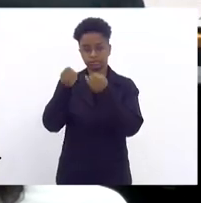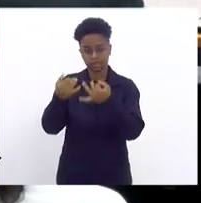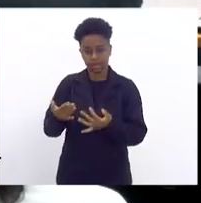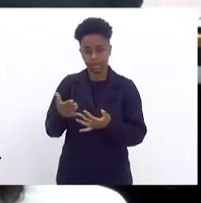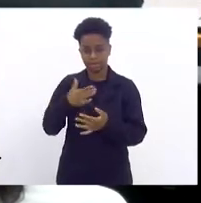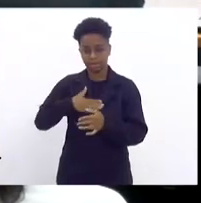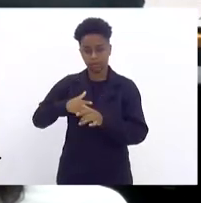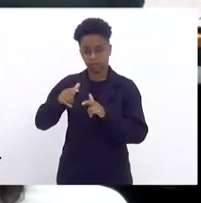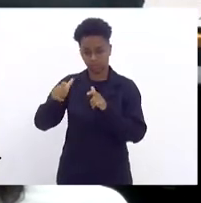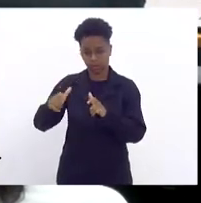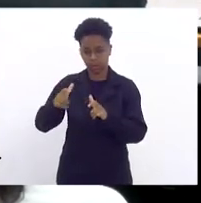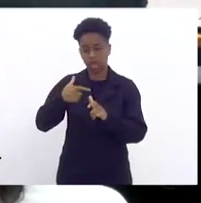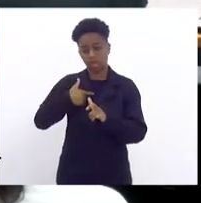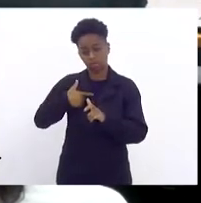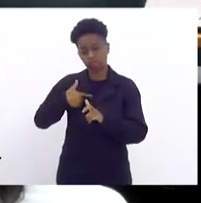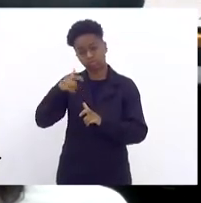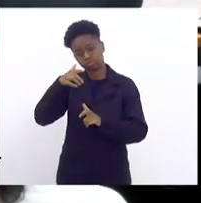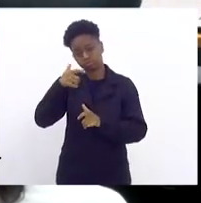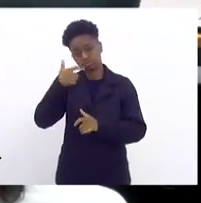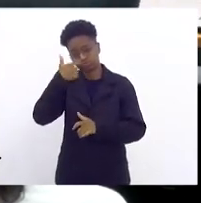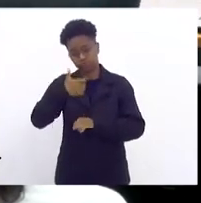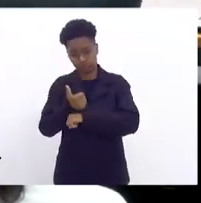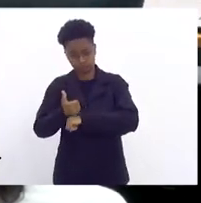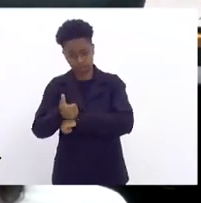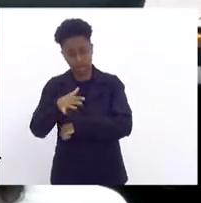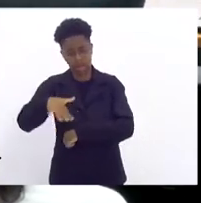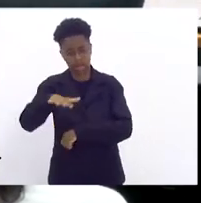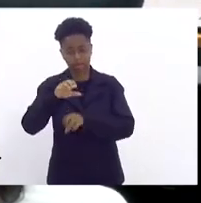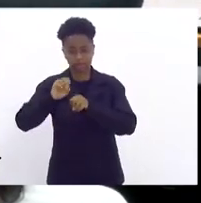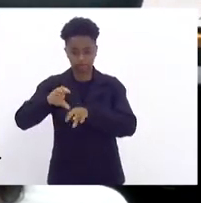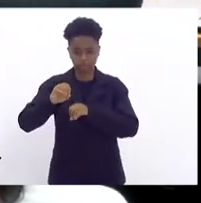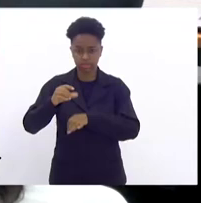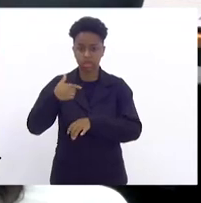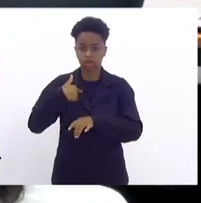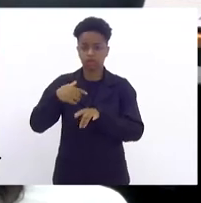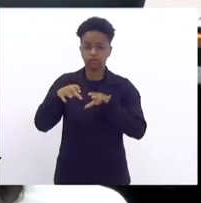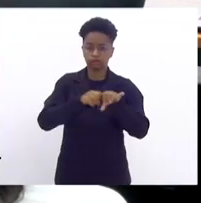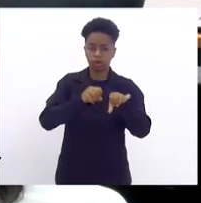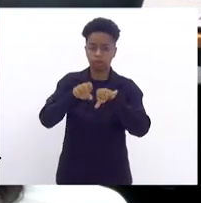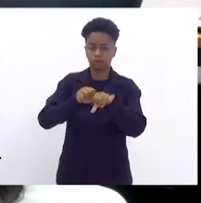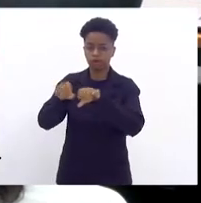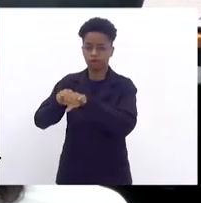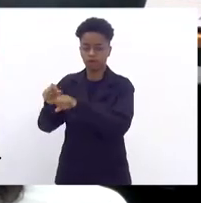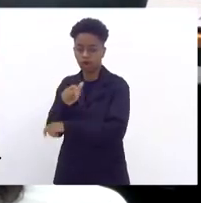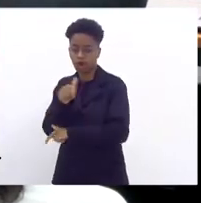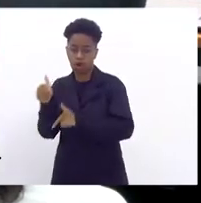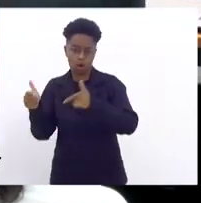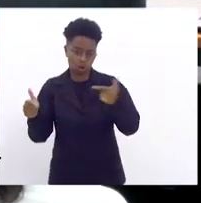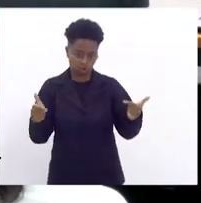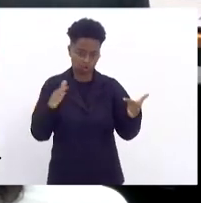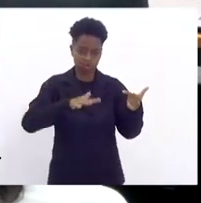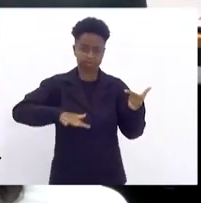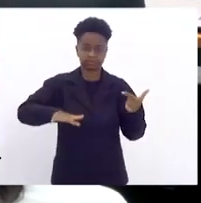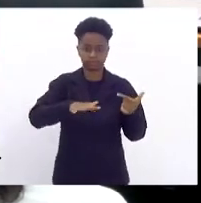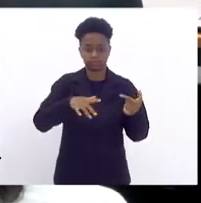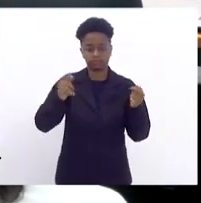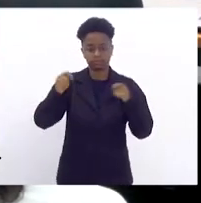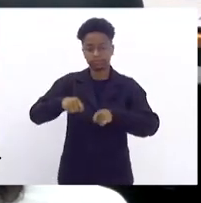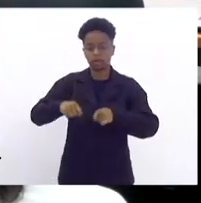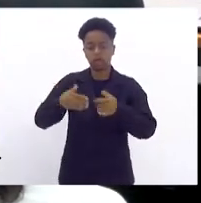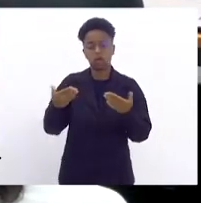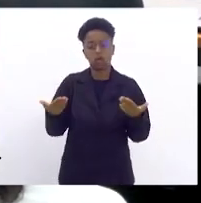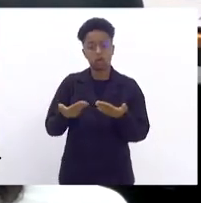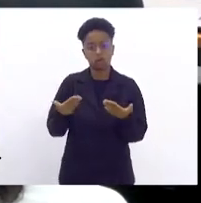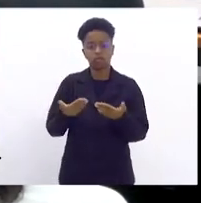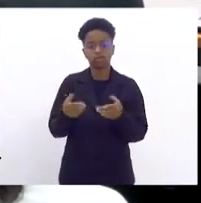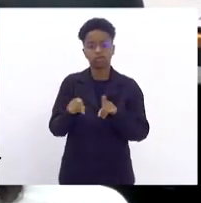tá eu vim da área da Educação primeiramente e fui fazendo algumas algumas outras formações que me capacitaram hoje já